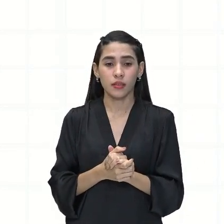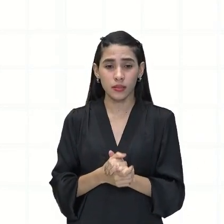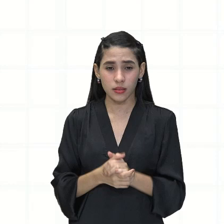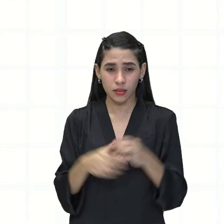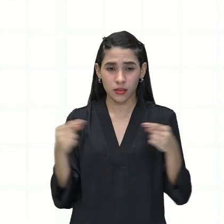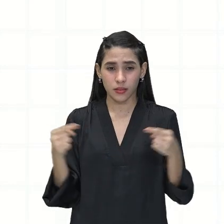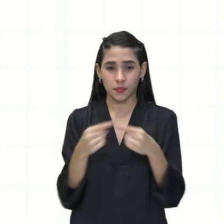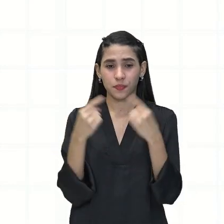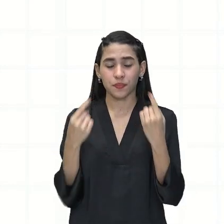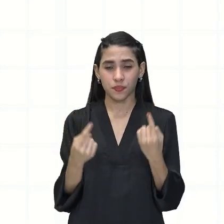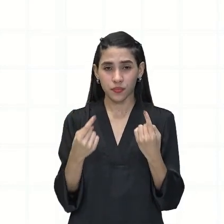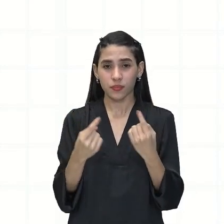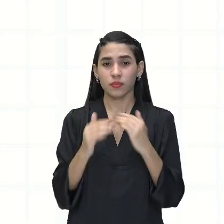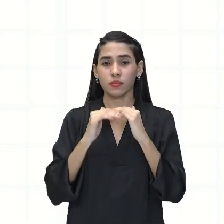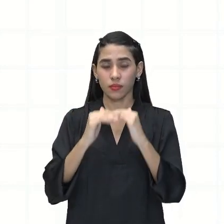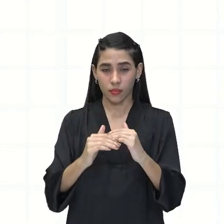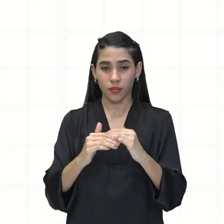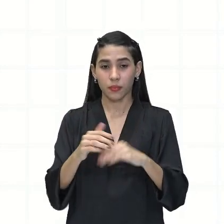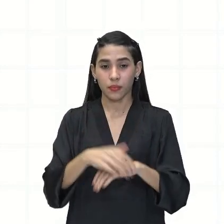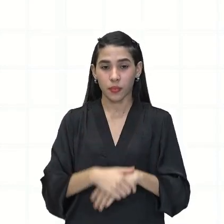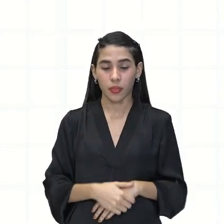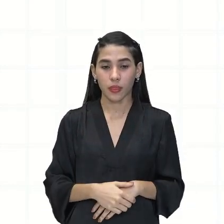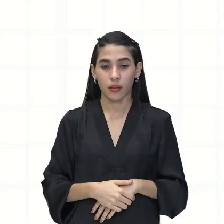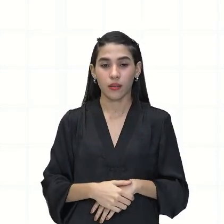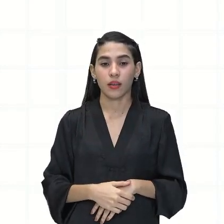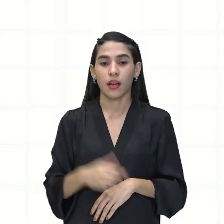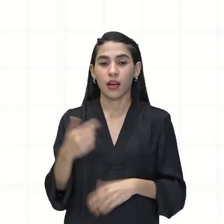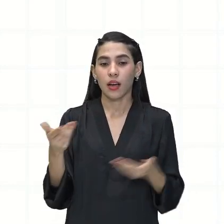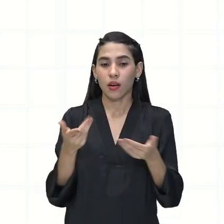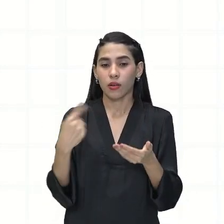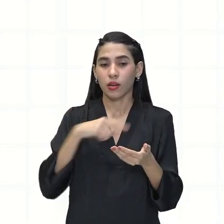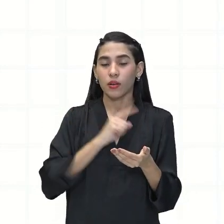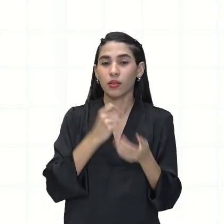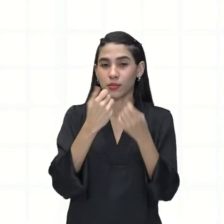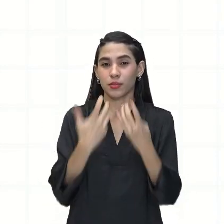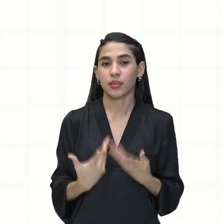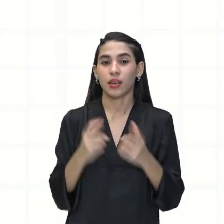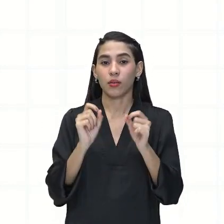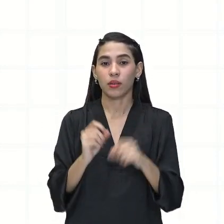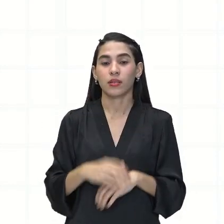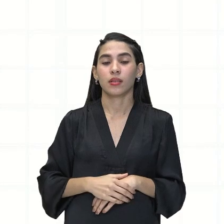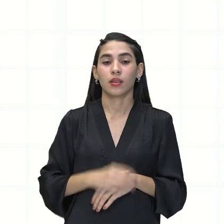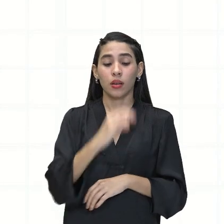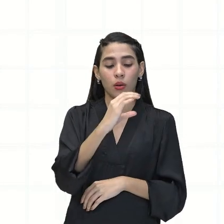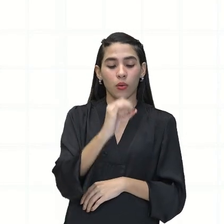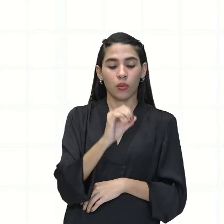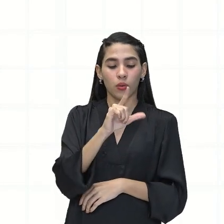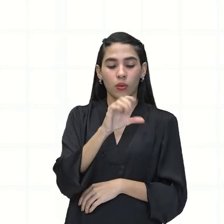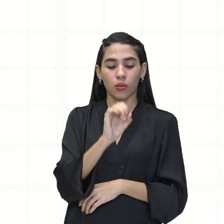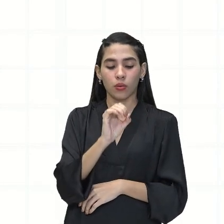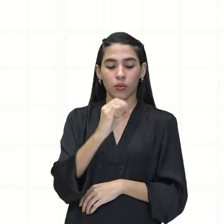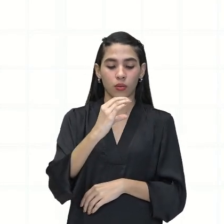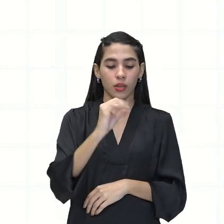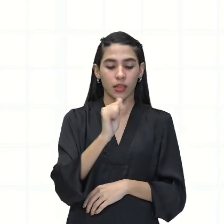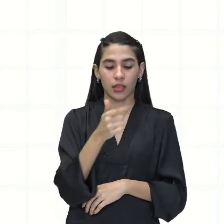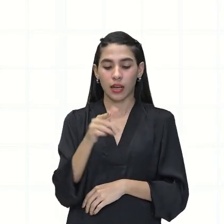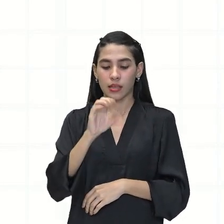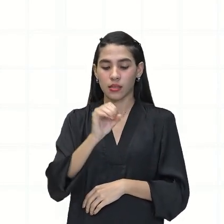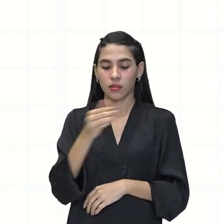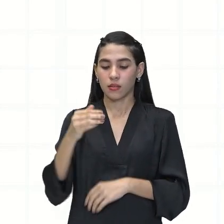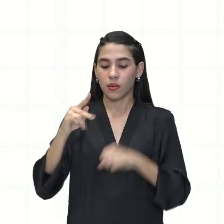correto, seguindo a norma padrão, vamos falar o que é colocação